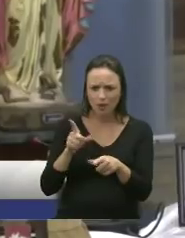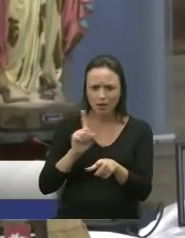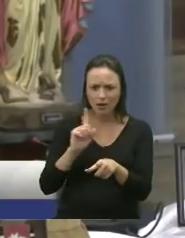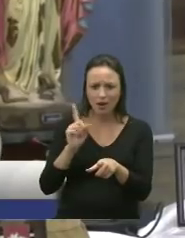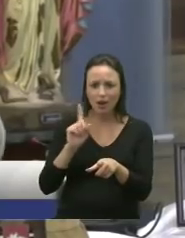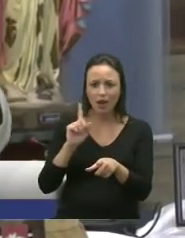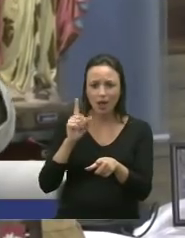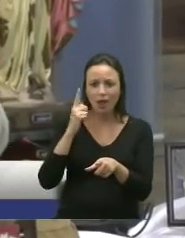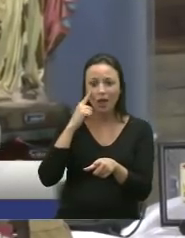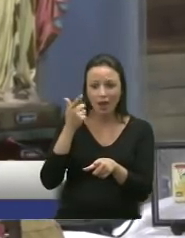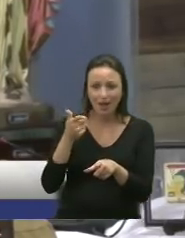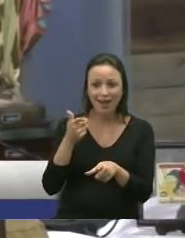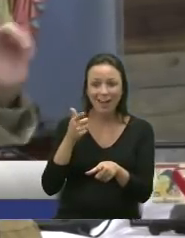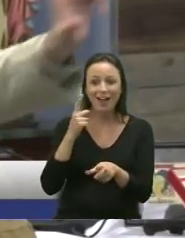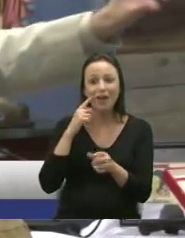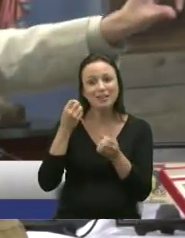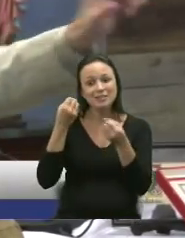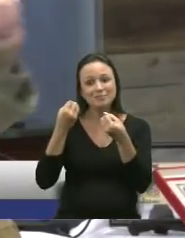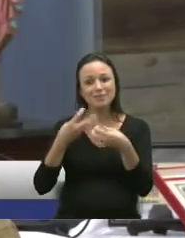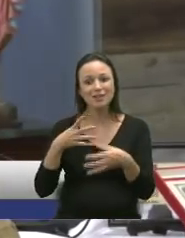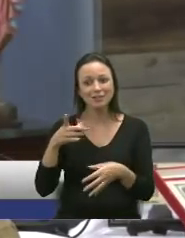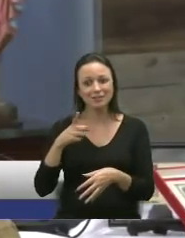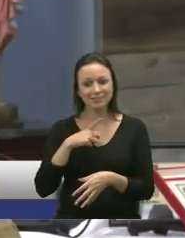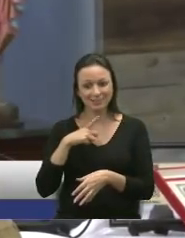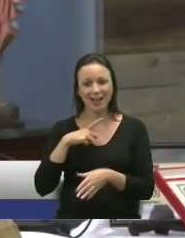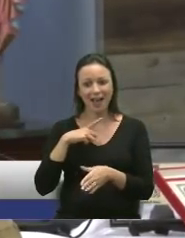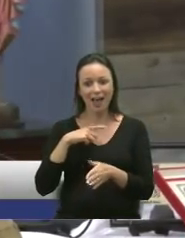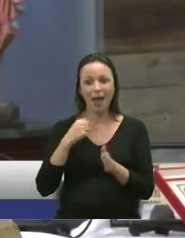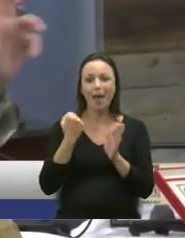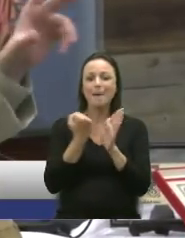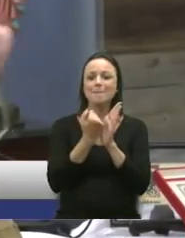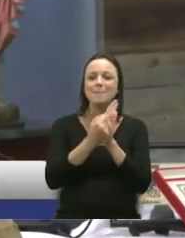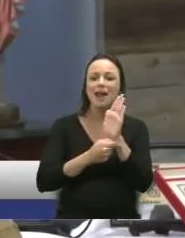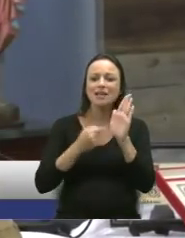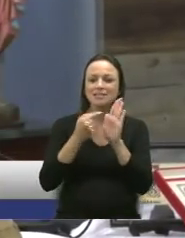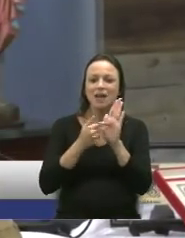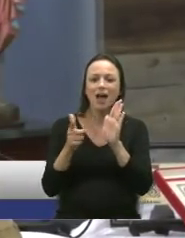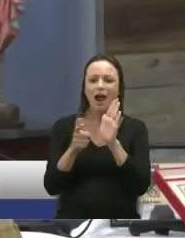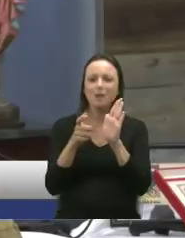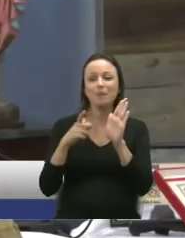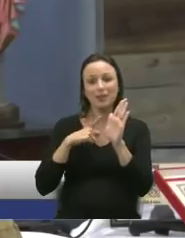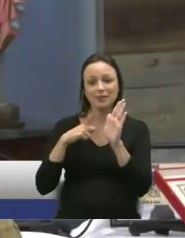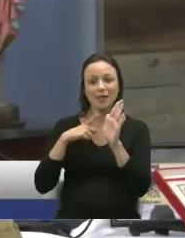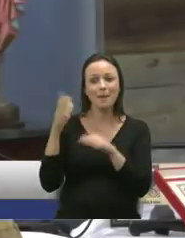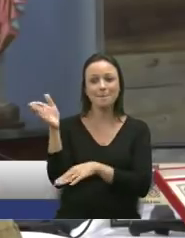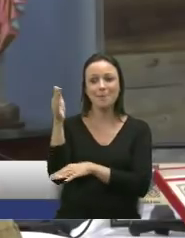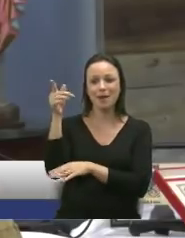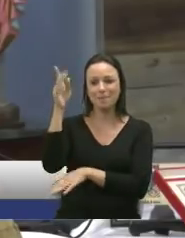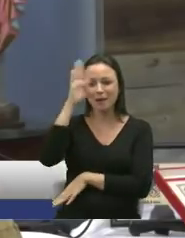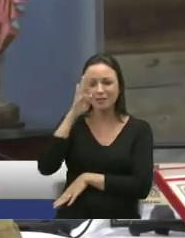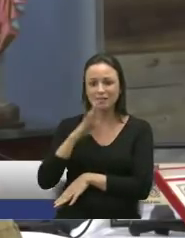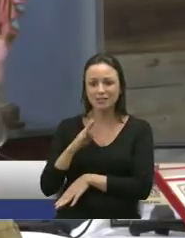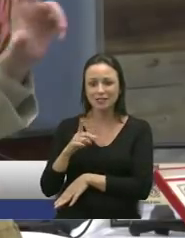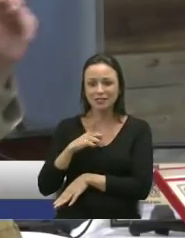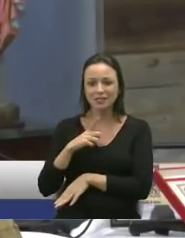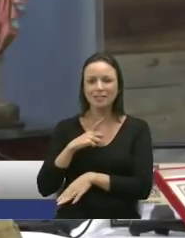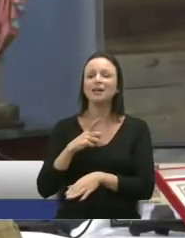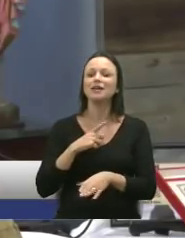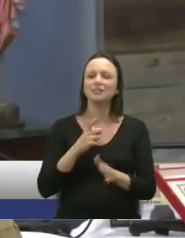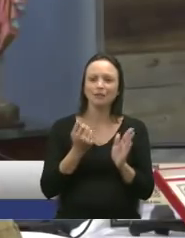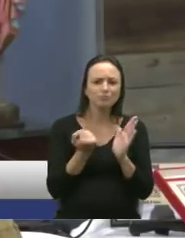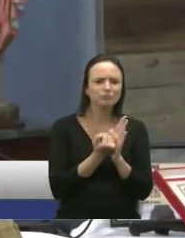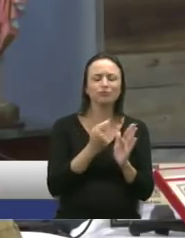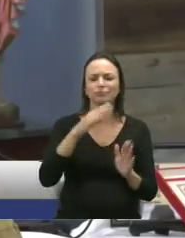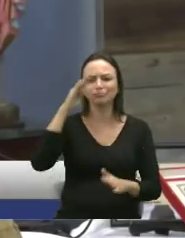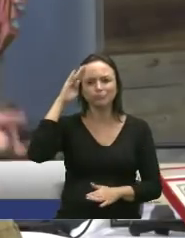Sul, que nós vemos também, vejam que interessante, no brasão de armas nacionais, está na bandeira do Brasil, está no distintivo do Exército Brasileiro, está no distintivo